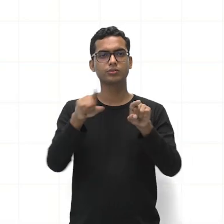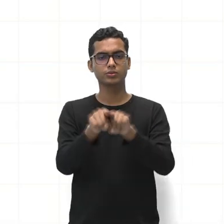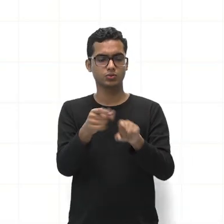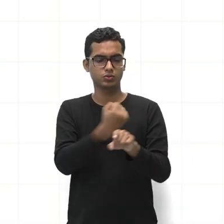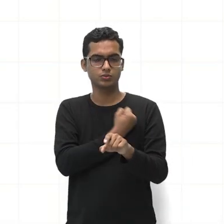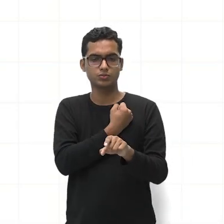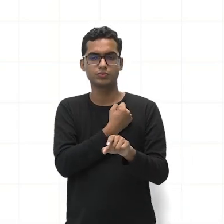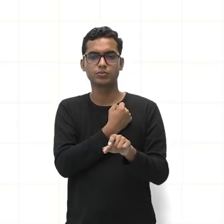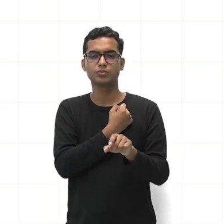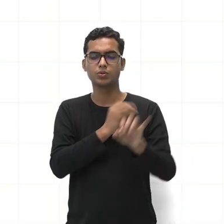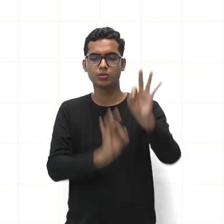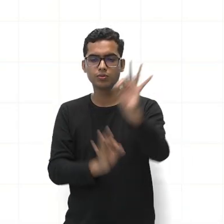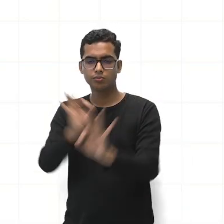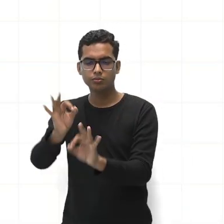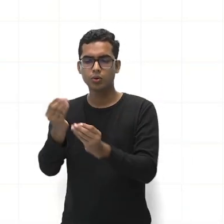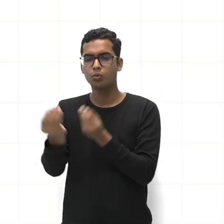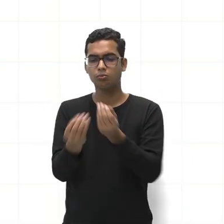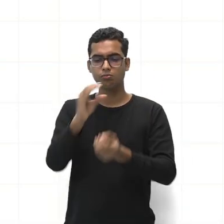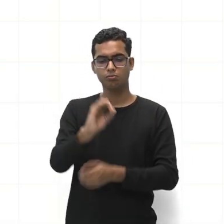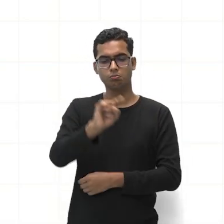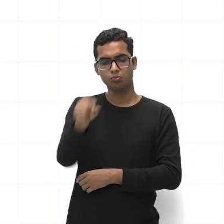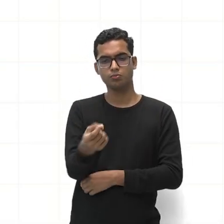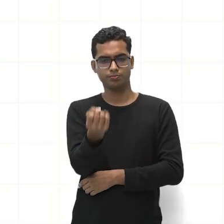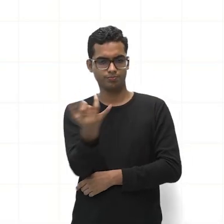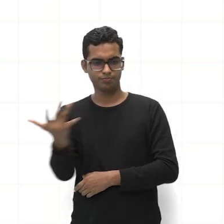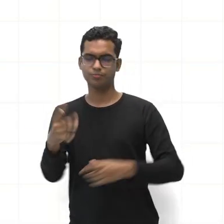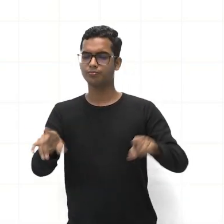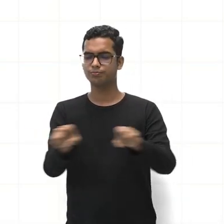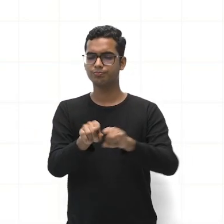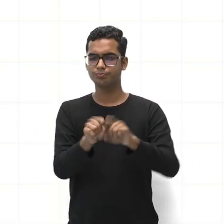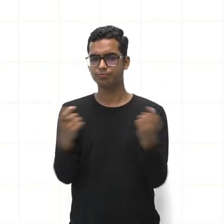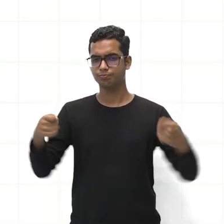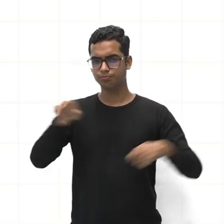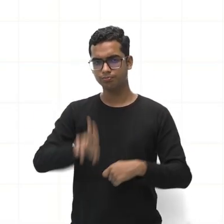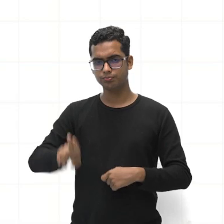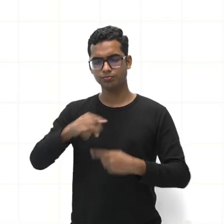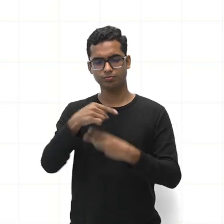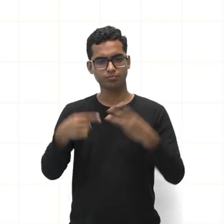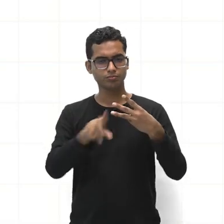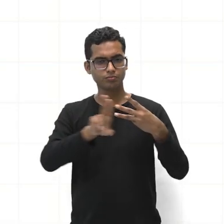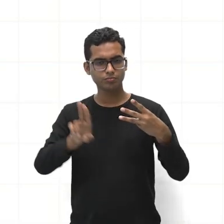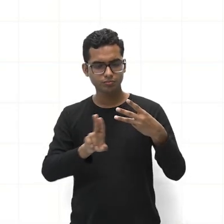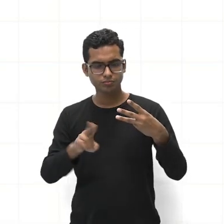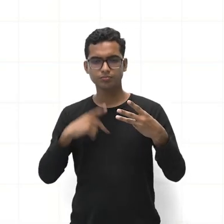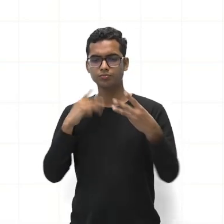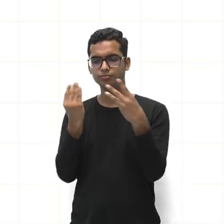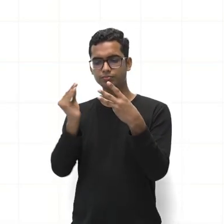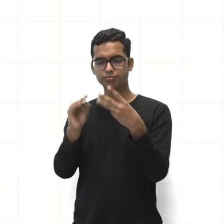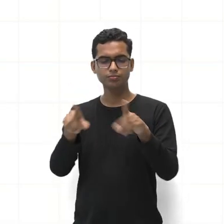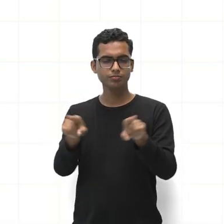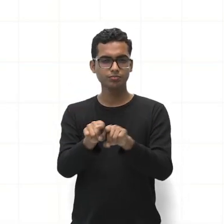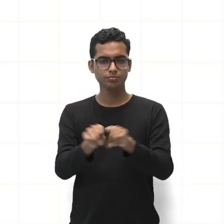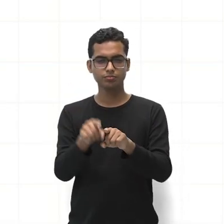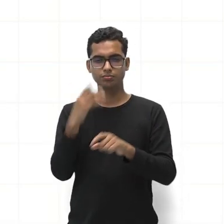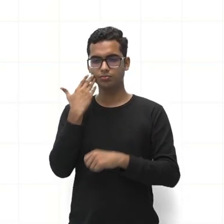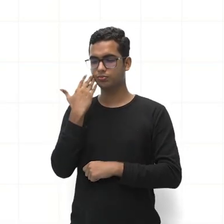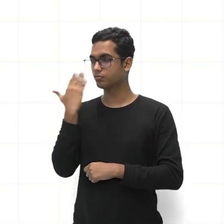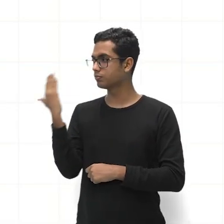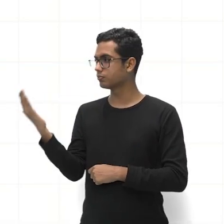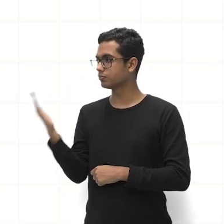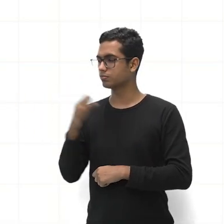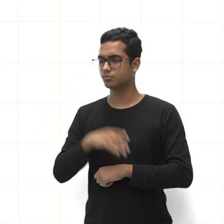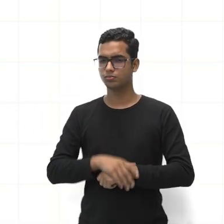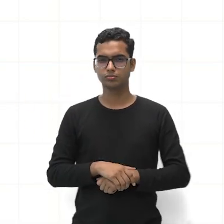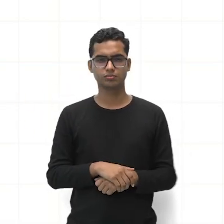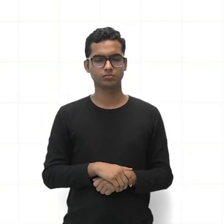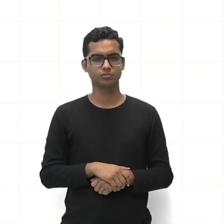forma decimal. Tá? Pois bem, temos aqui, né, os elementos que compõem a